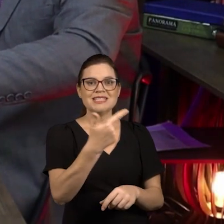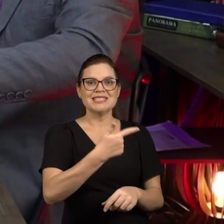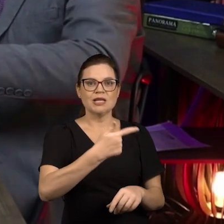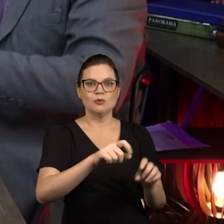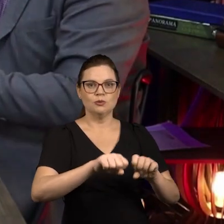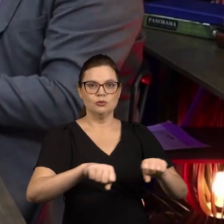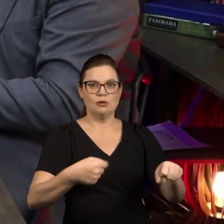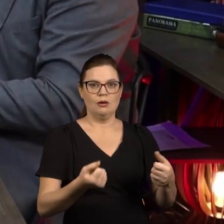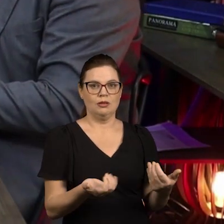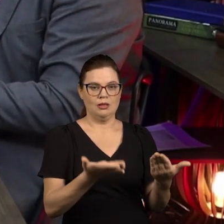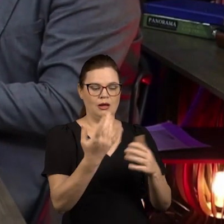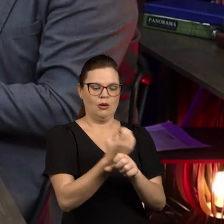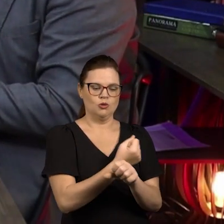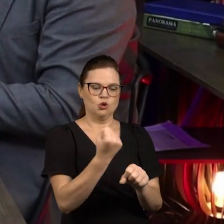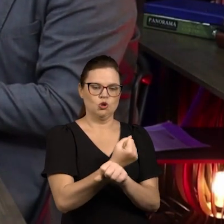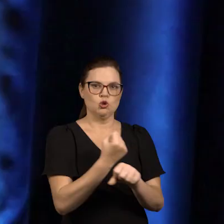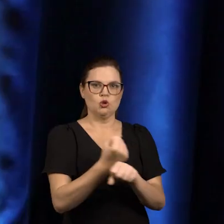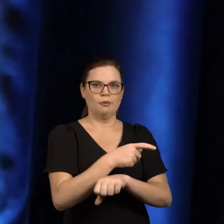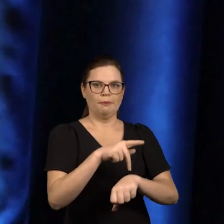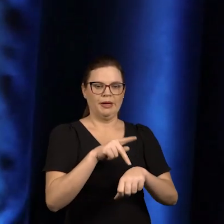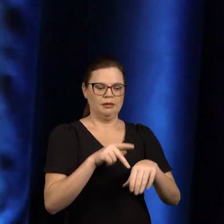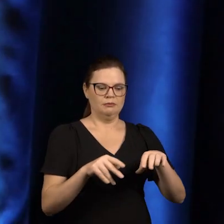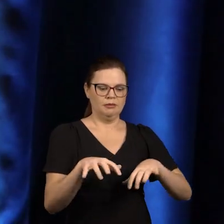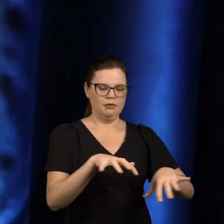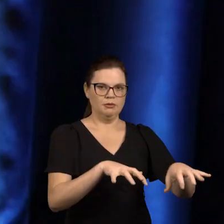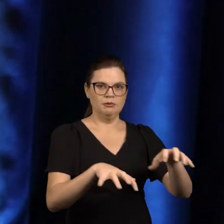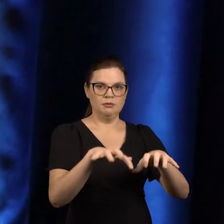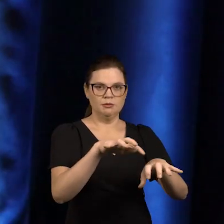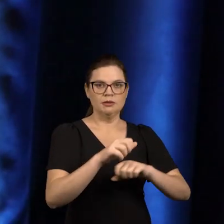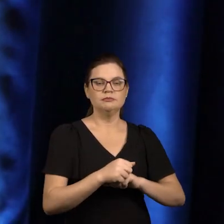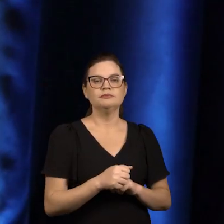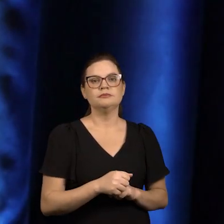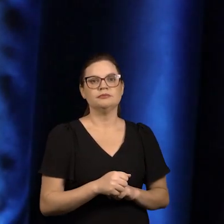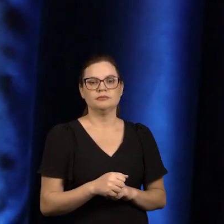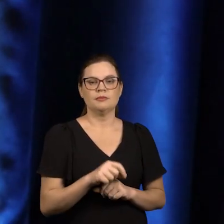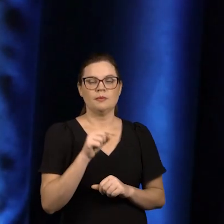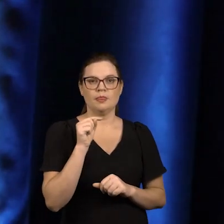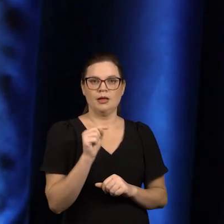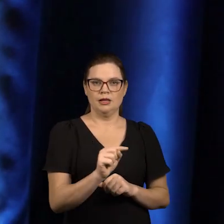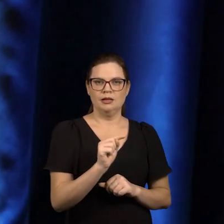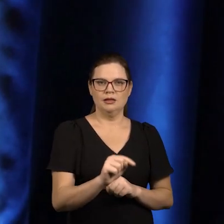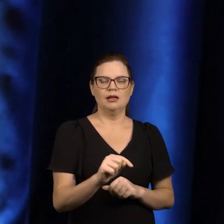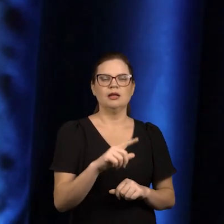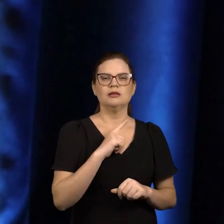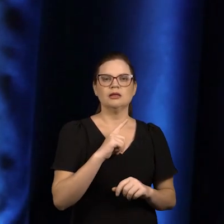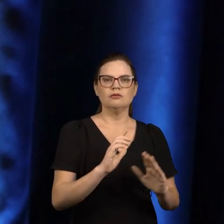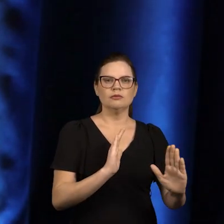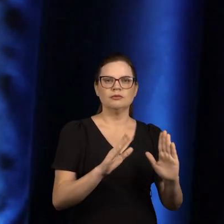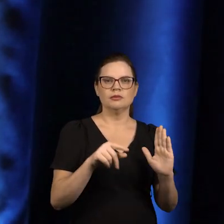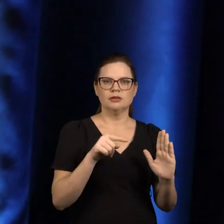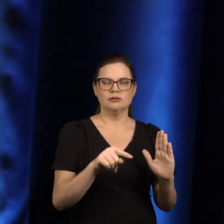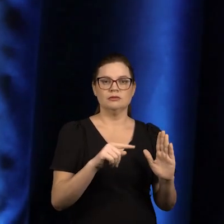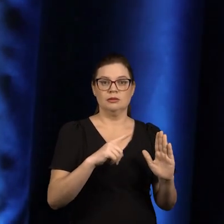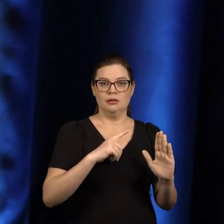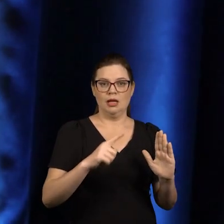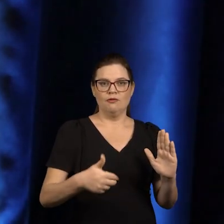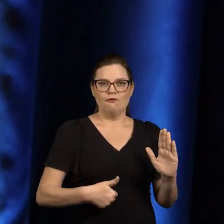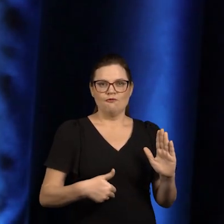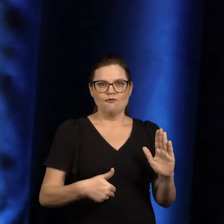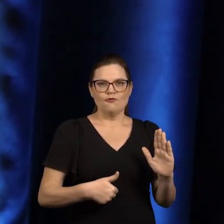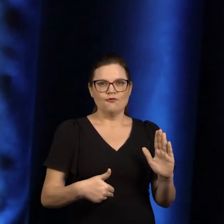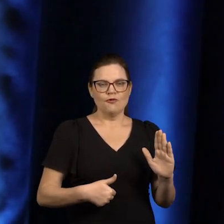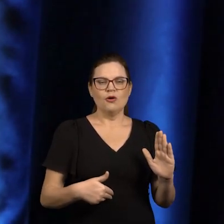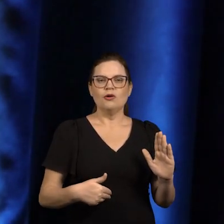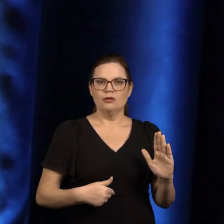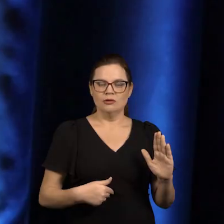altar, né? Nesse momento, a Bíblia diz que houve, em algum momento depois, uma grande fome,